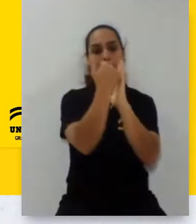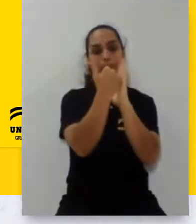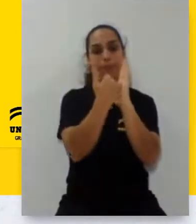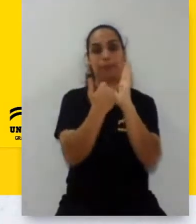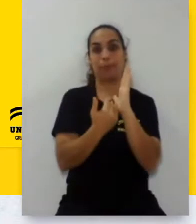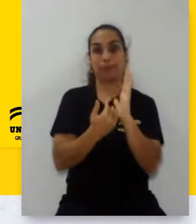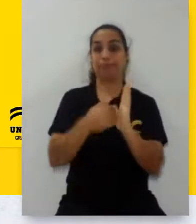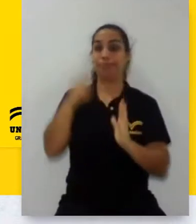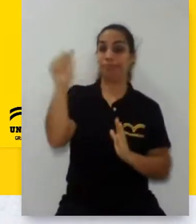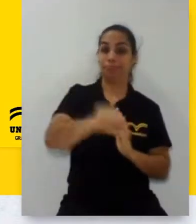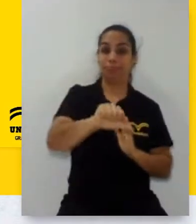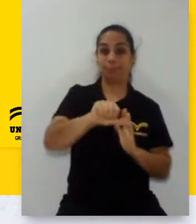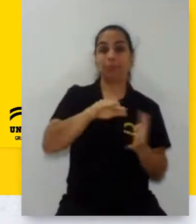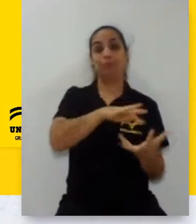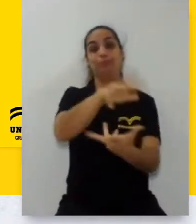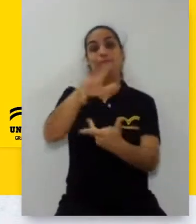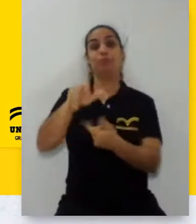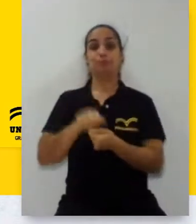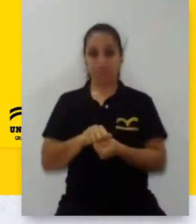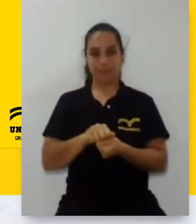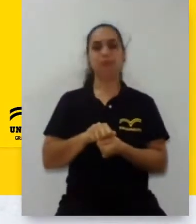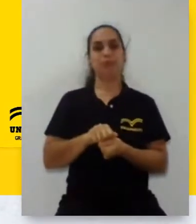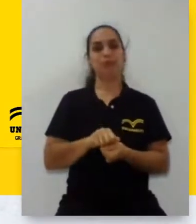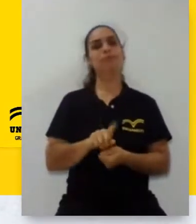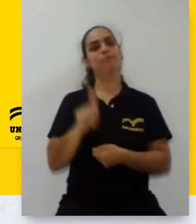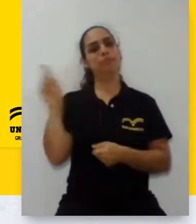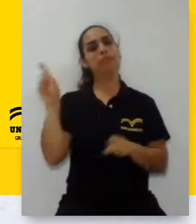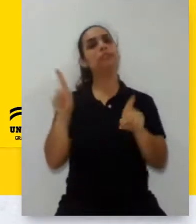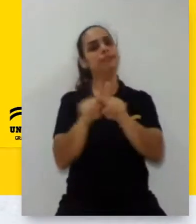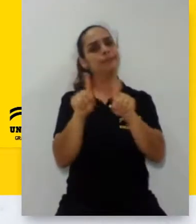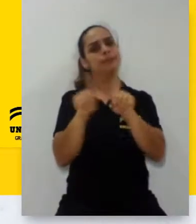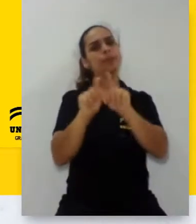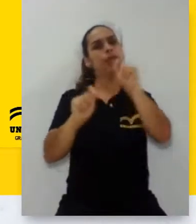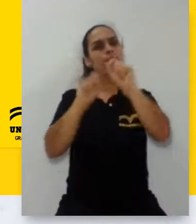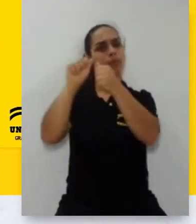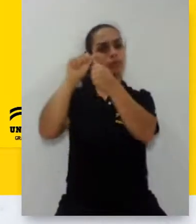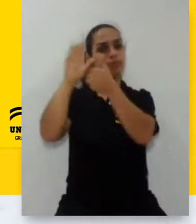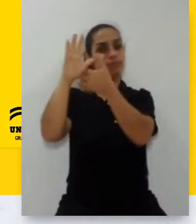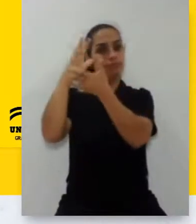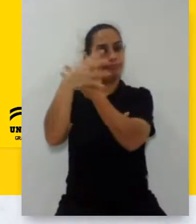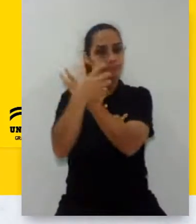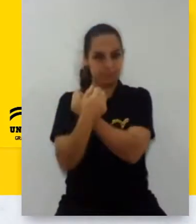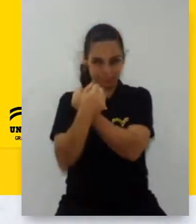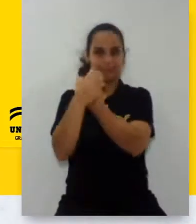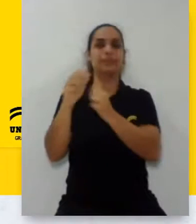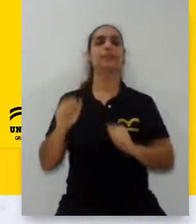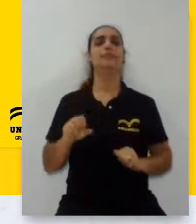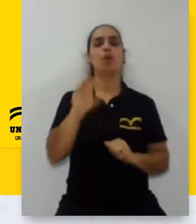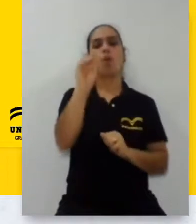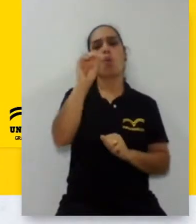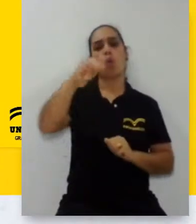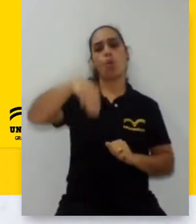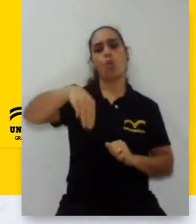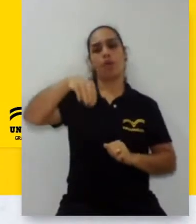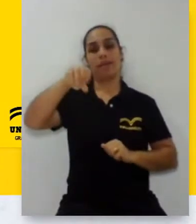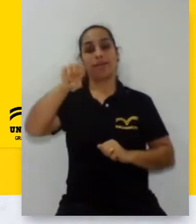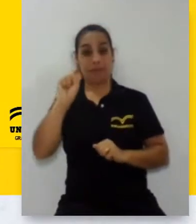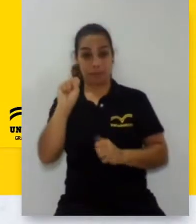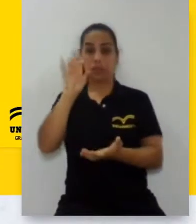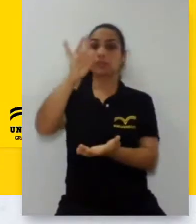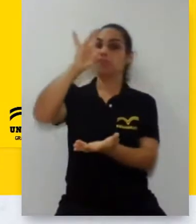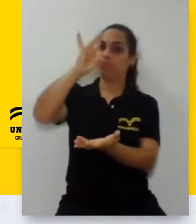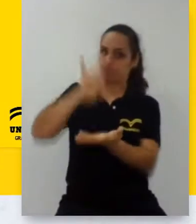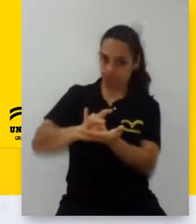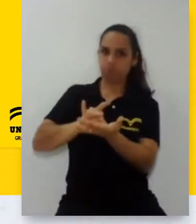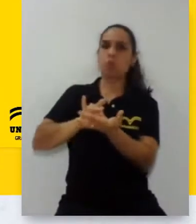Health Organization, a Organização Mundial da Saúde, né? E tem aqui a estatística confirmando esses dados, mas o que eu